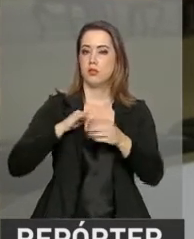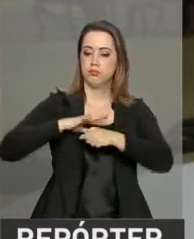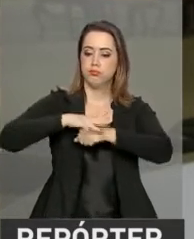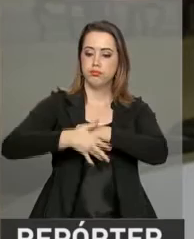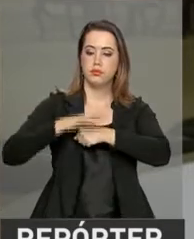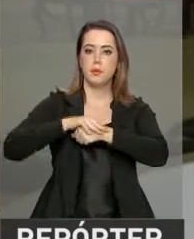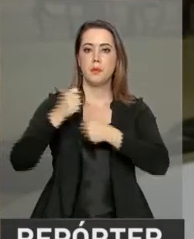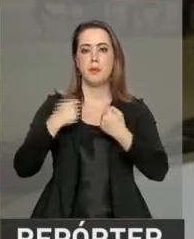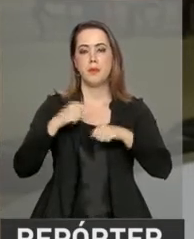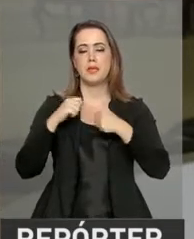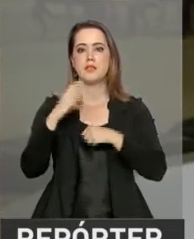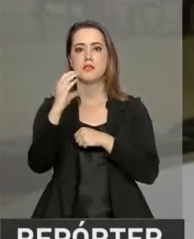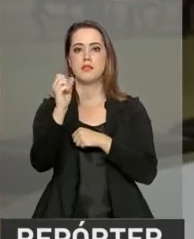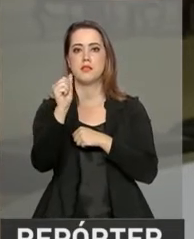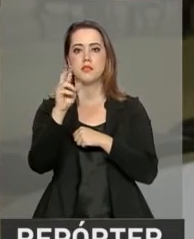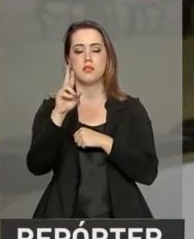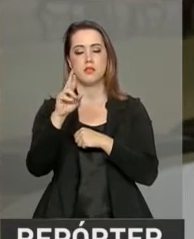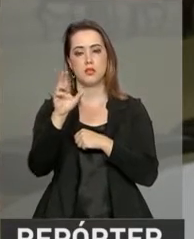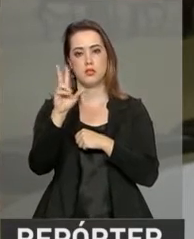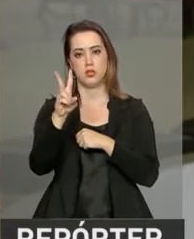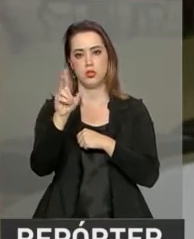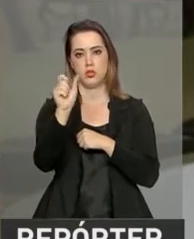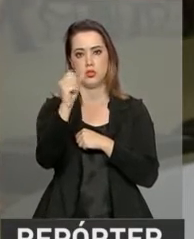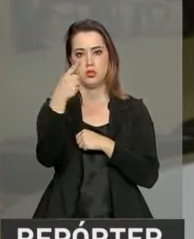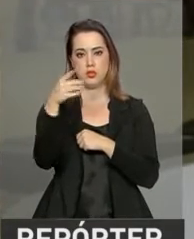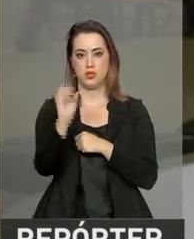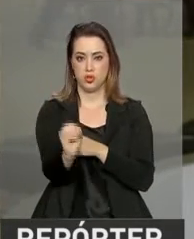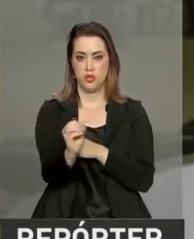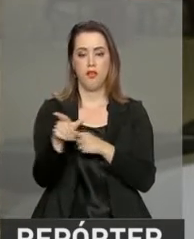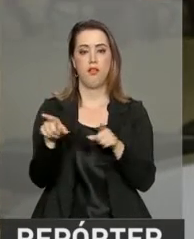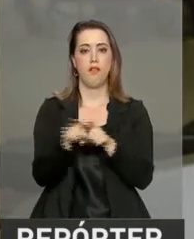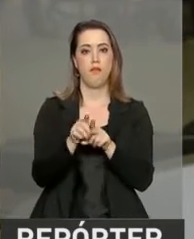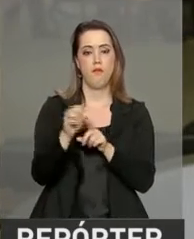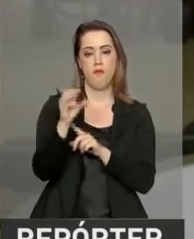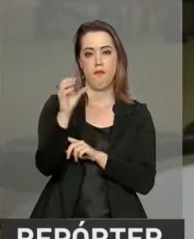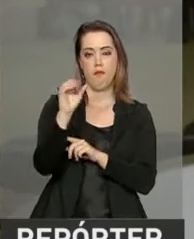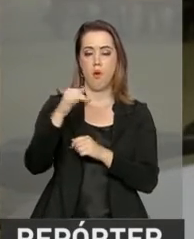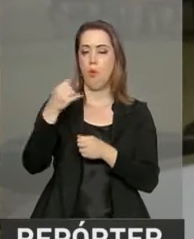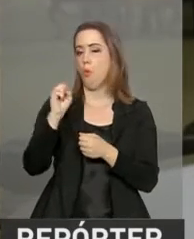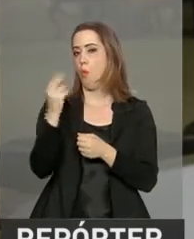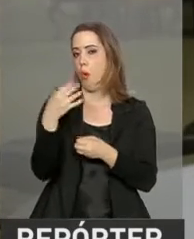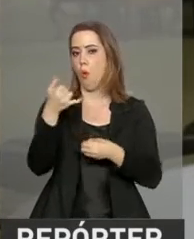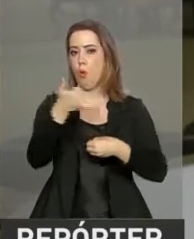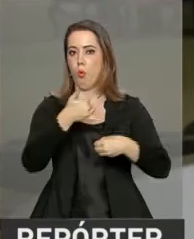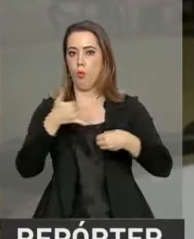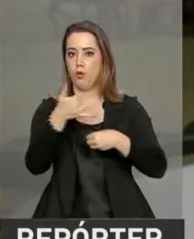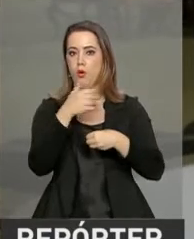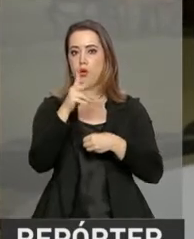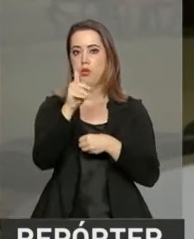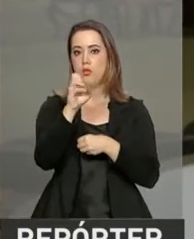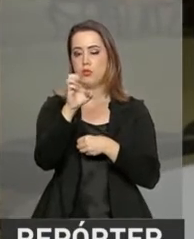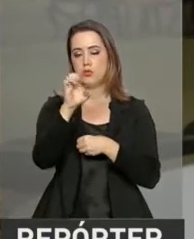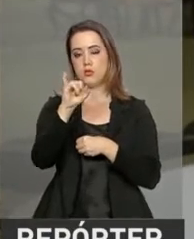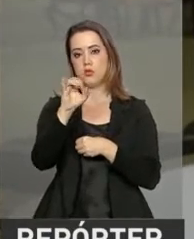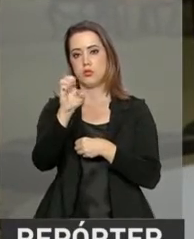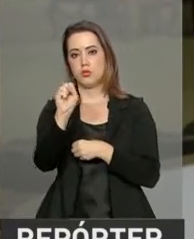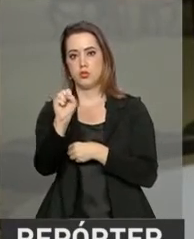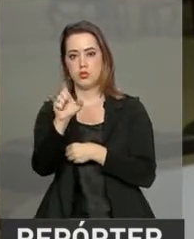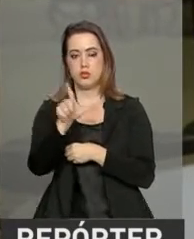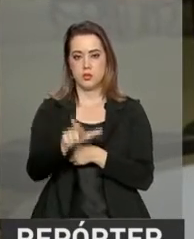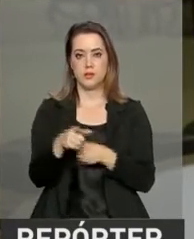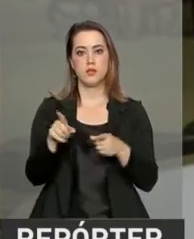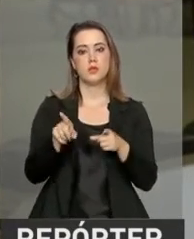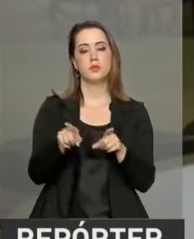carvão mineral óleo diesel ou gás natural o que faz com que essa produção de energia fique mais